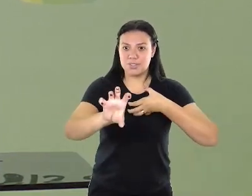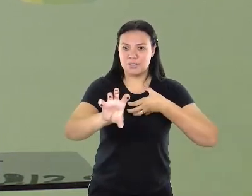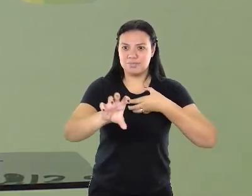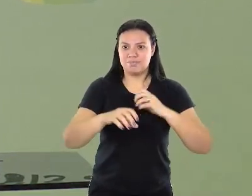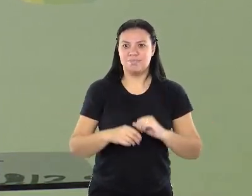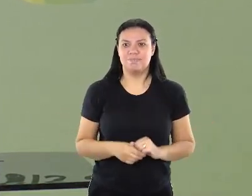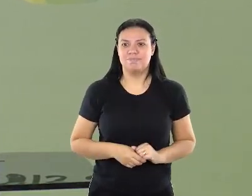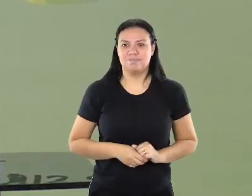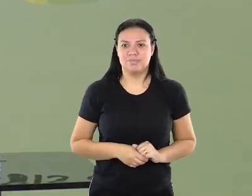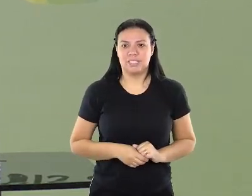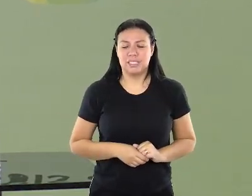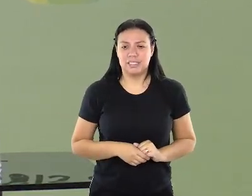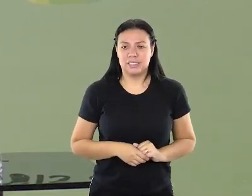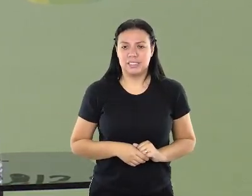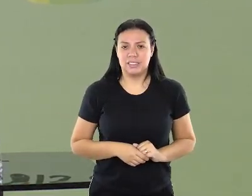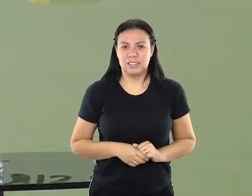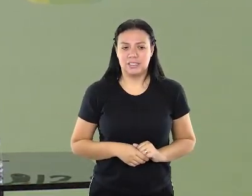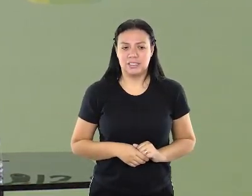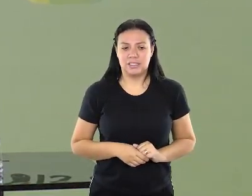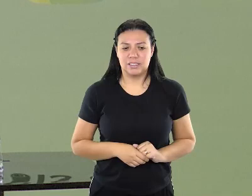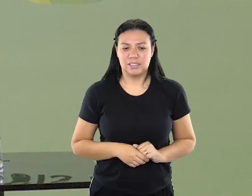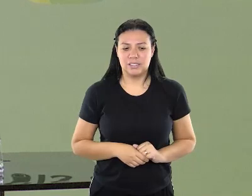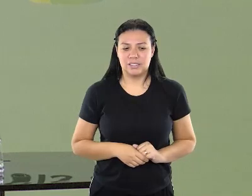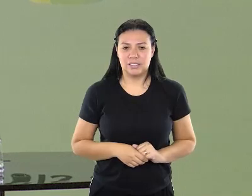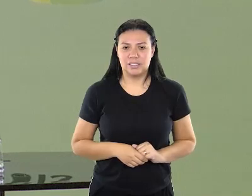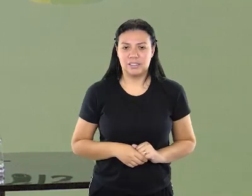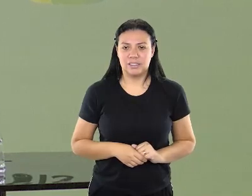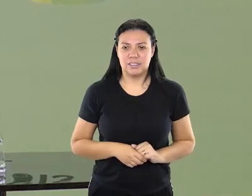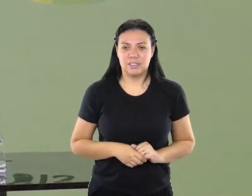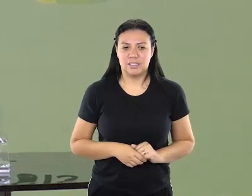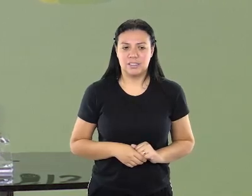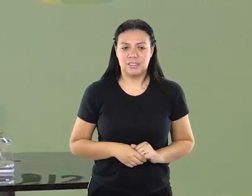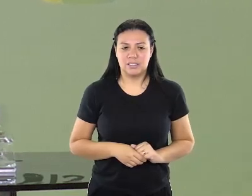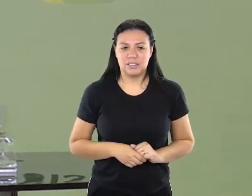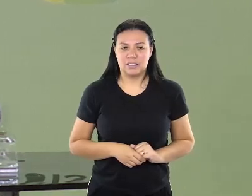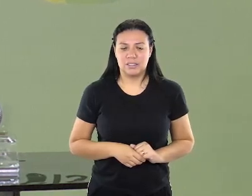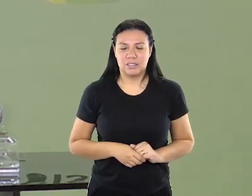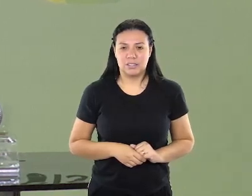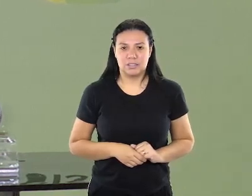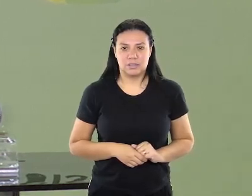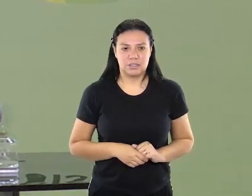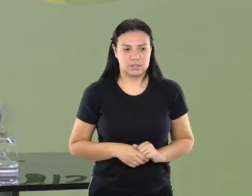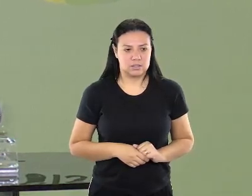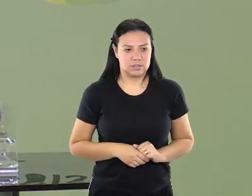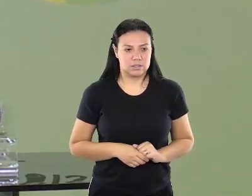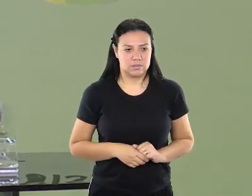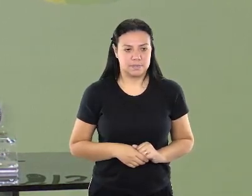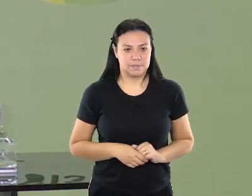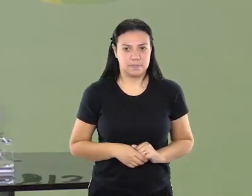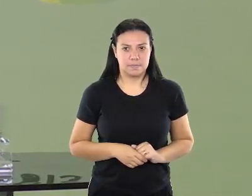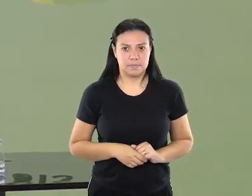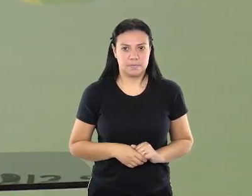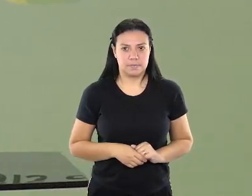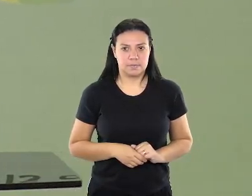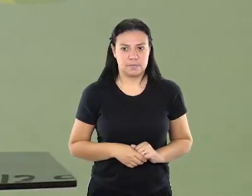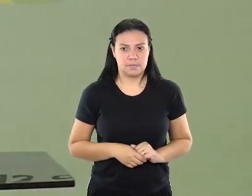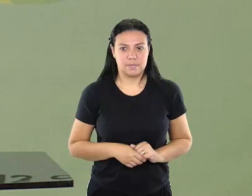E eu me lembro, quando Paulo falou que tinha que trazer o pastor Ivanildo, eu disse, mas vai ficar muito